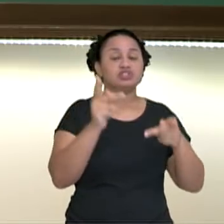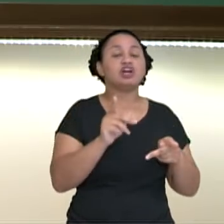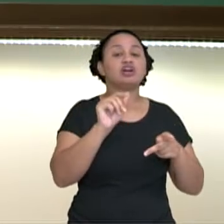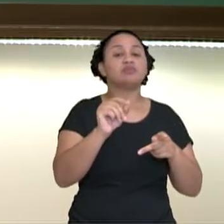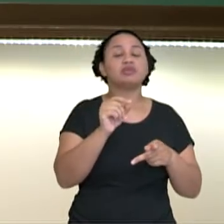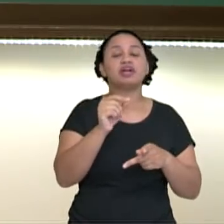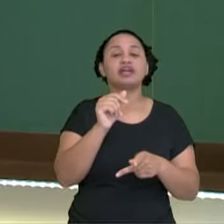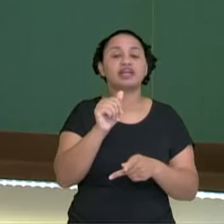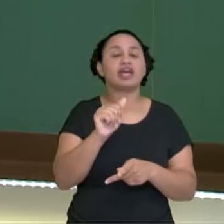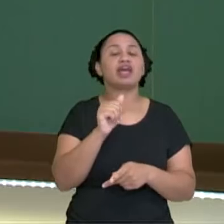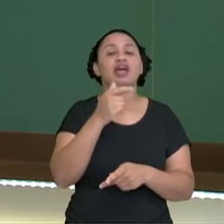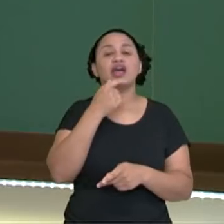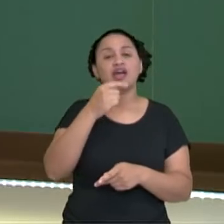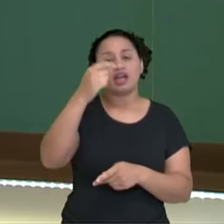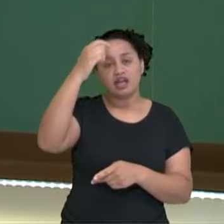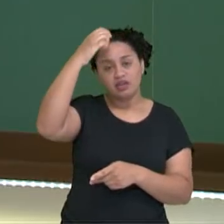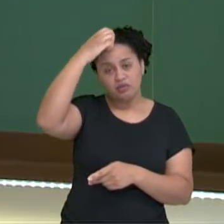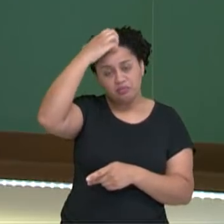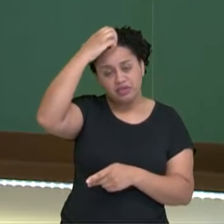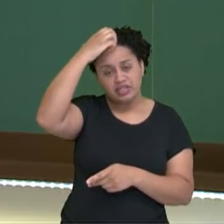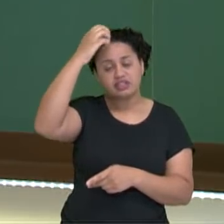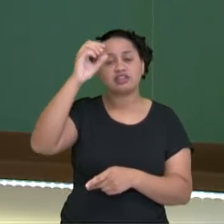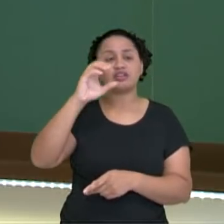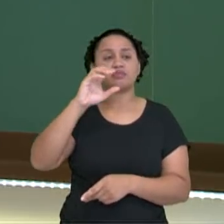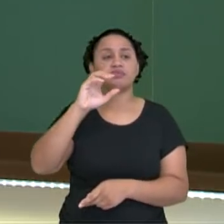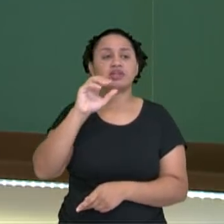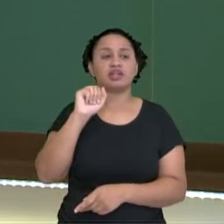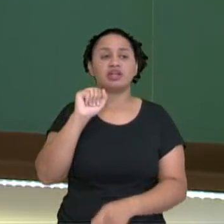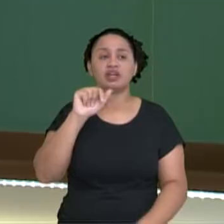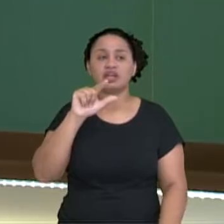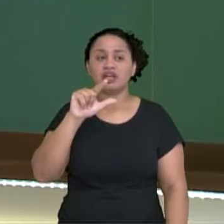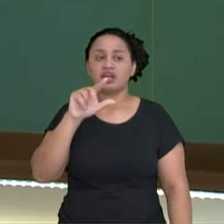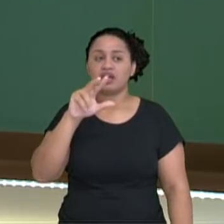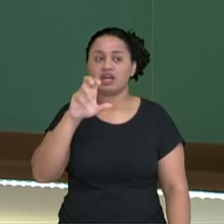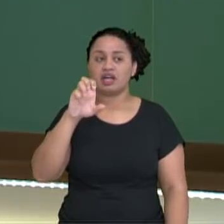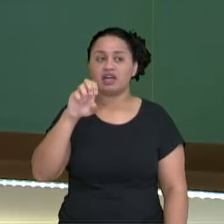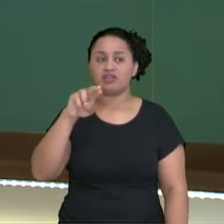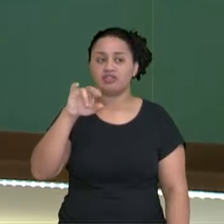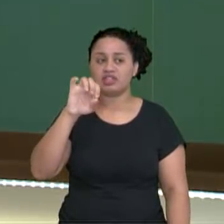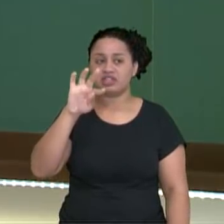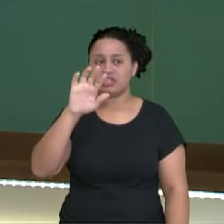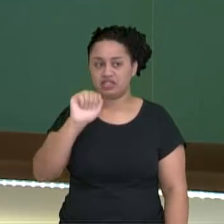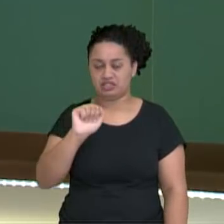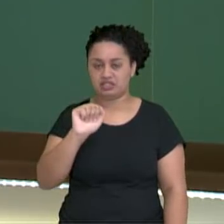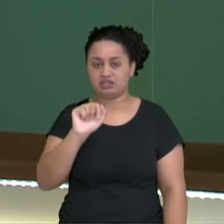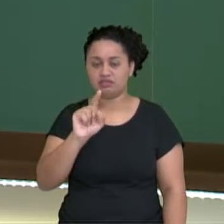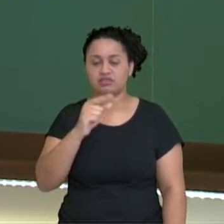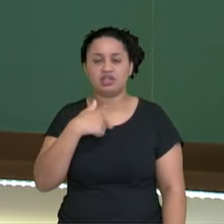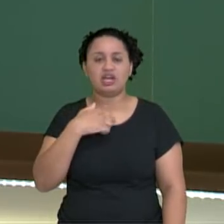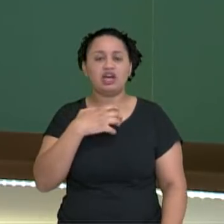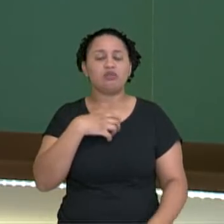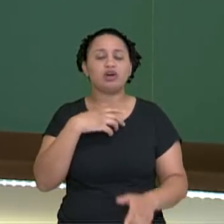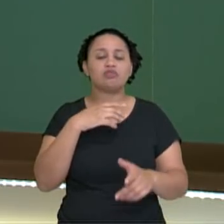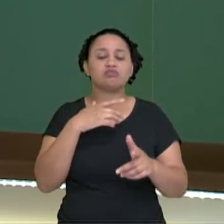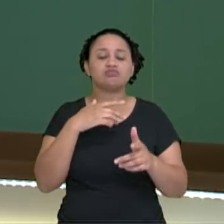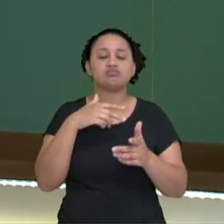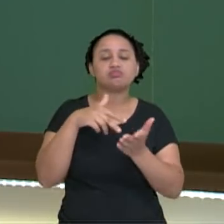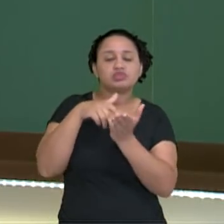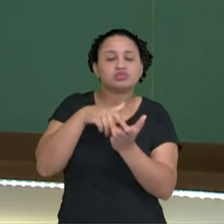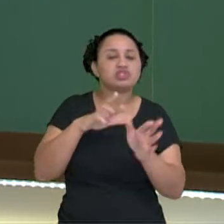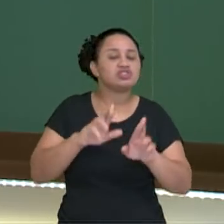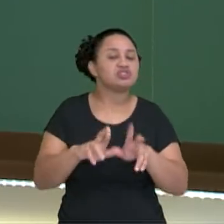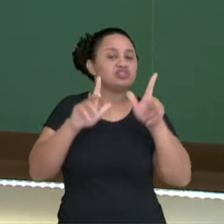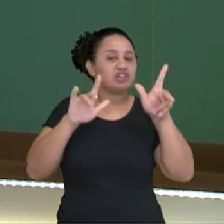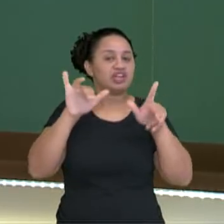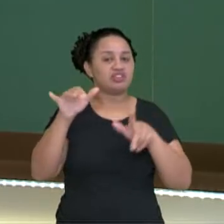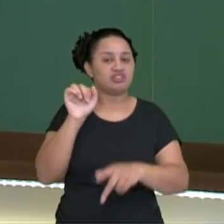príncipe calvinista, ou seja, nós estamos falando então de um posicionamento, né, diferenciado de Jaime II, que